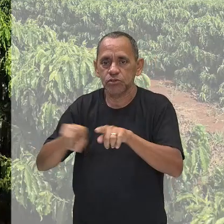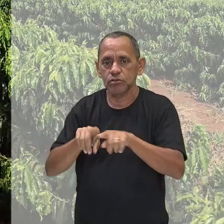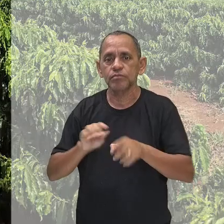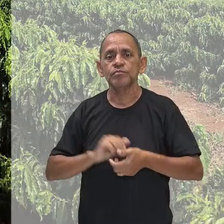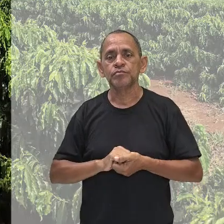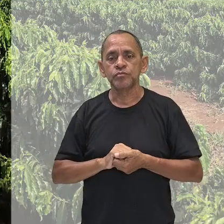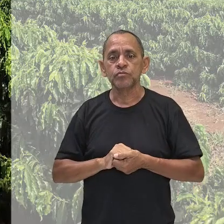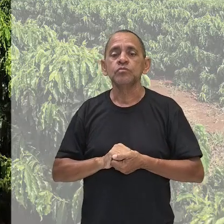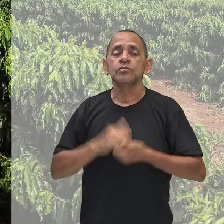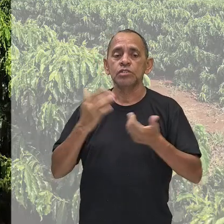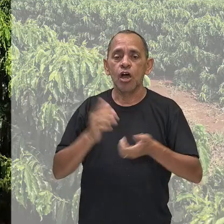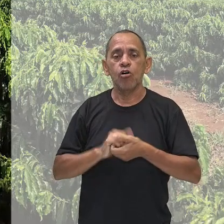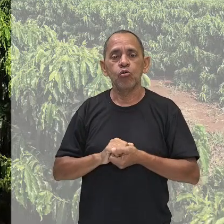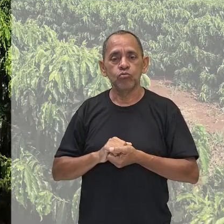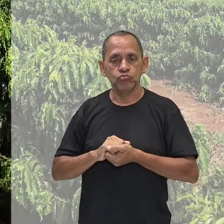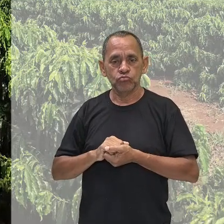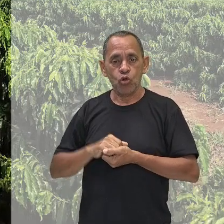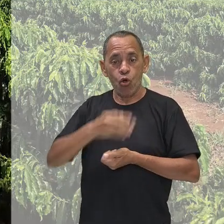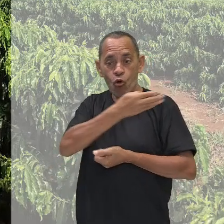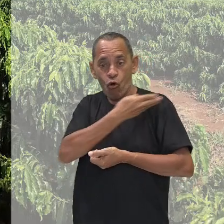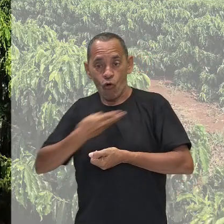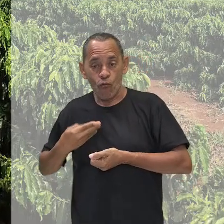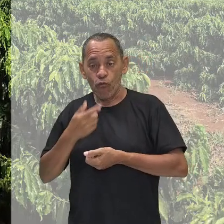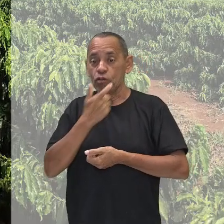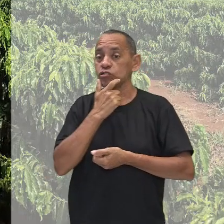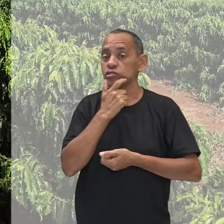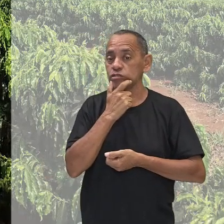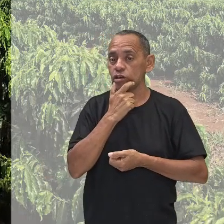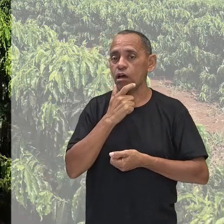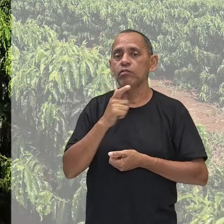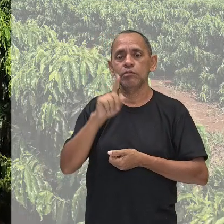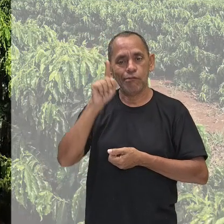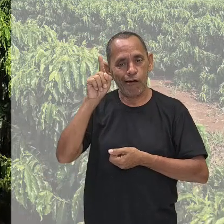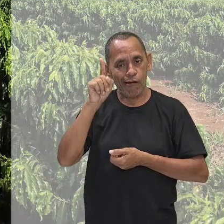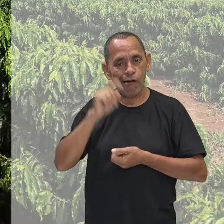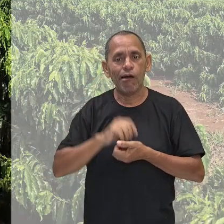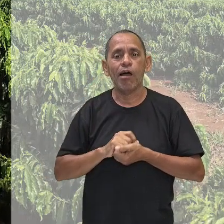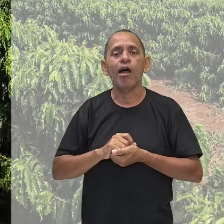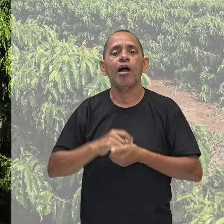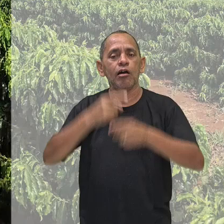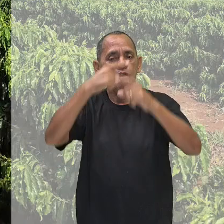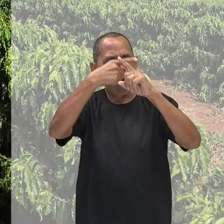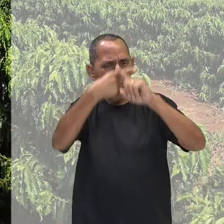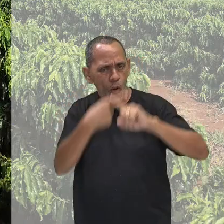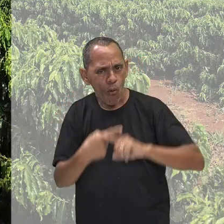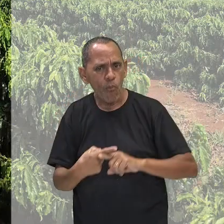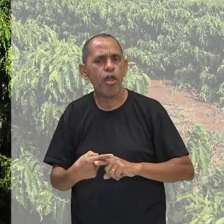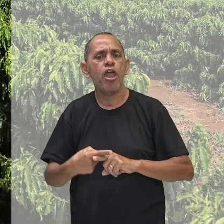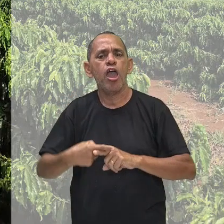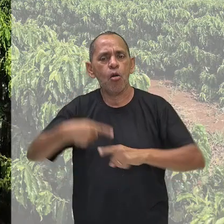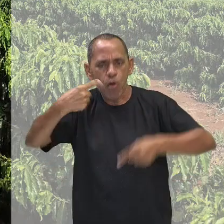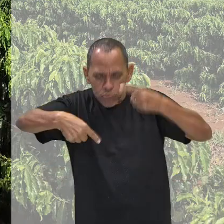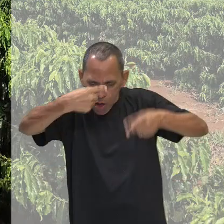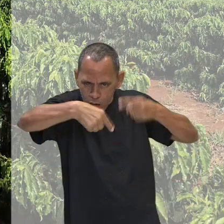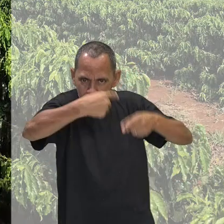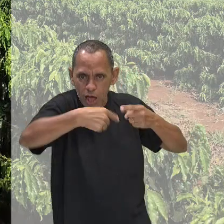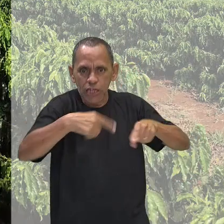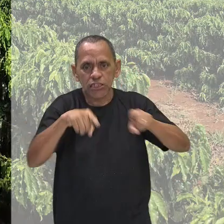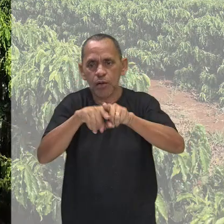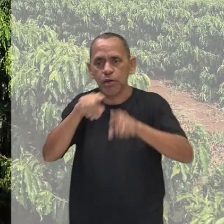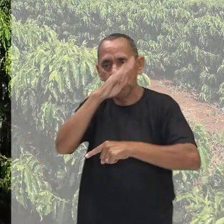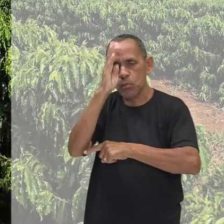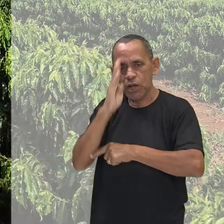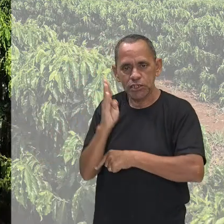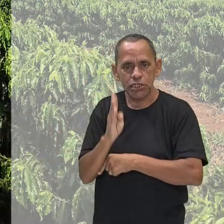próprio incentivo ali do governo inglês fez com que existisse uma rivalidade entre brasileiros, paraguaios,